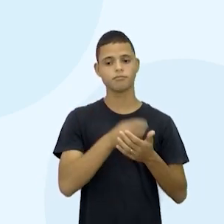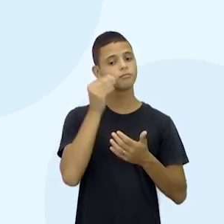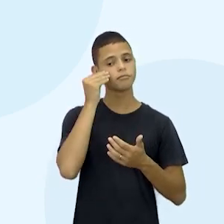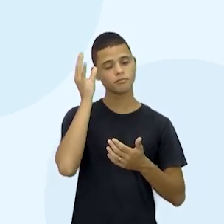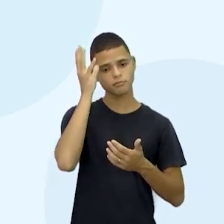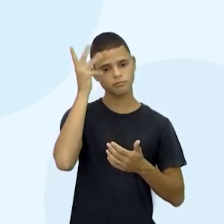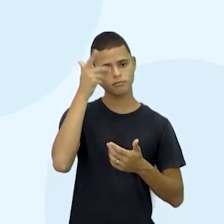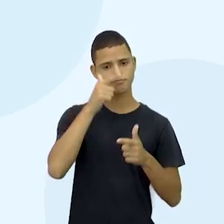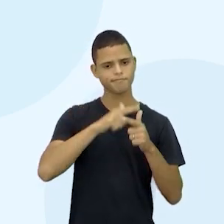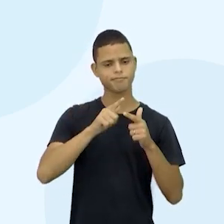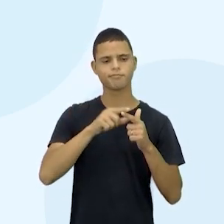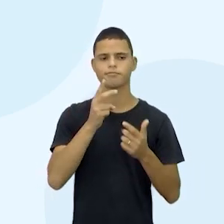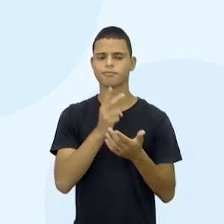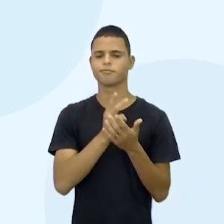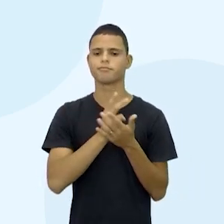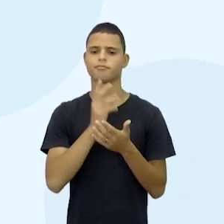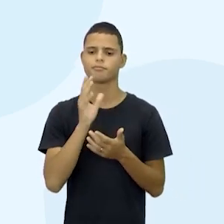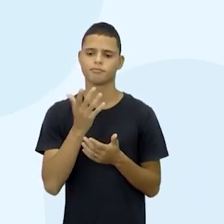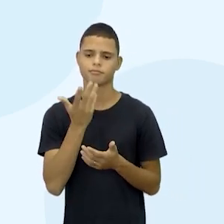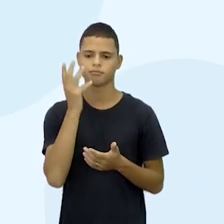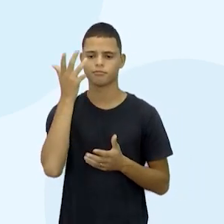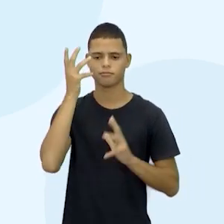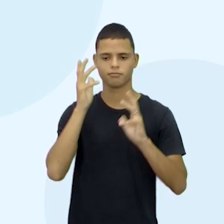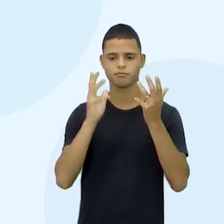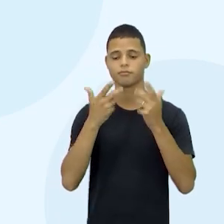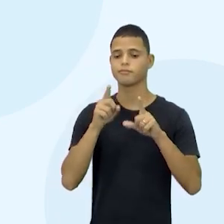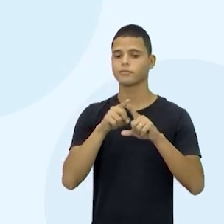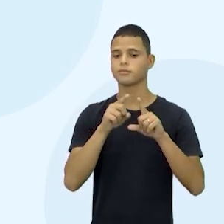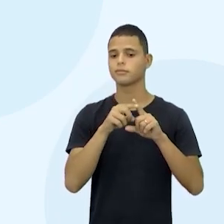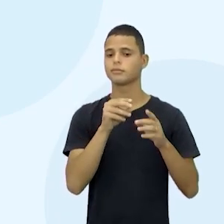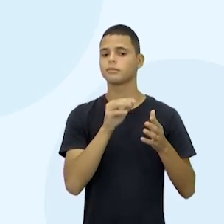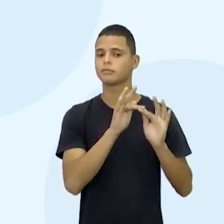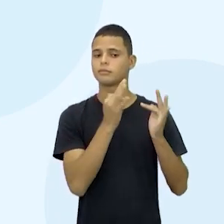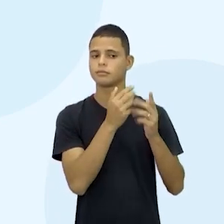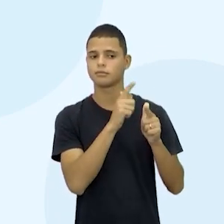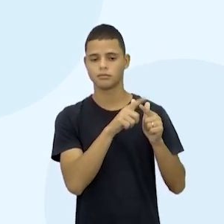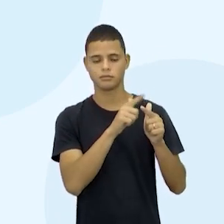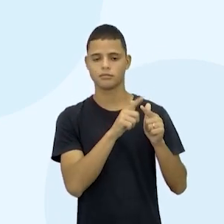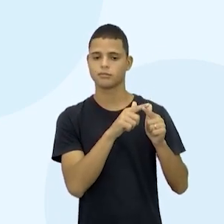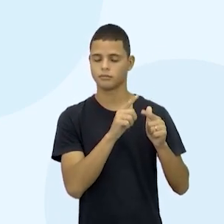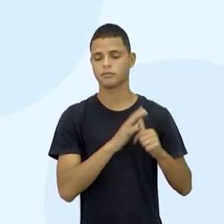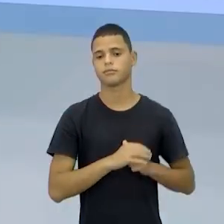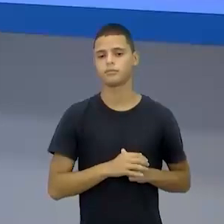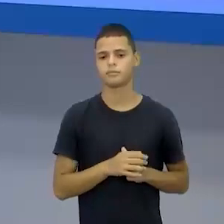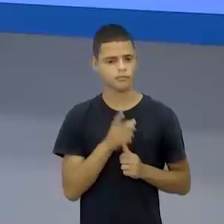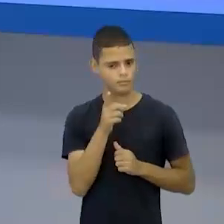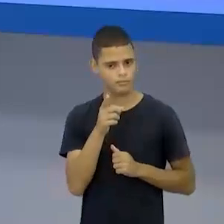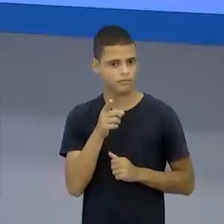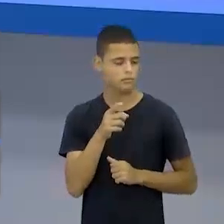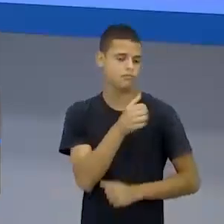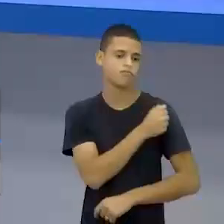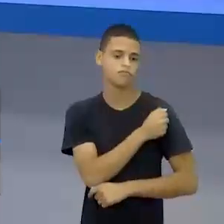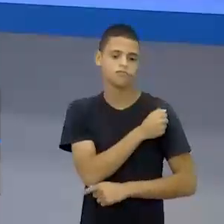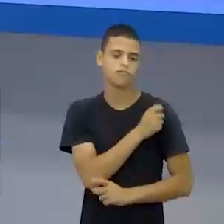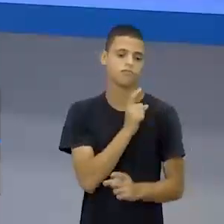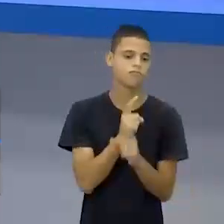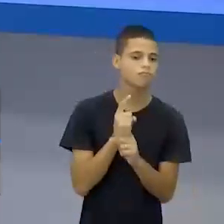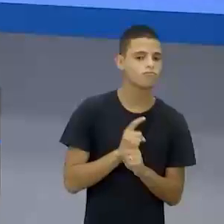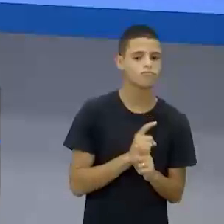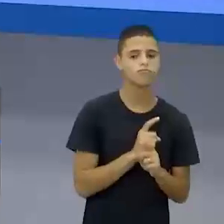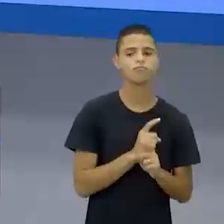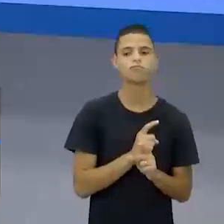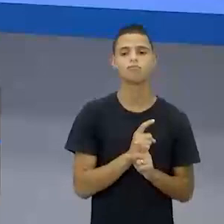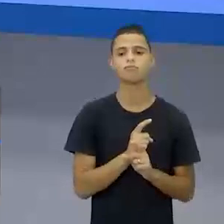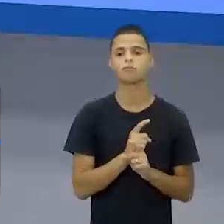problemas frequentes e a inadimplência das famílias. Ah, tá. Então, quem sabe, você, aluno, descobrindo tudo